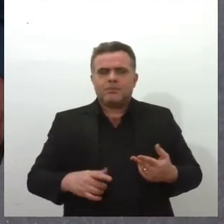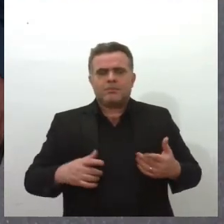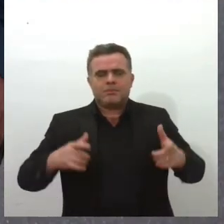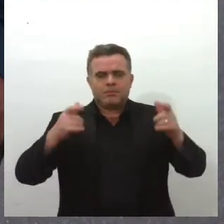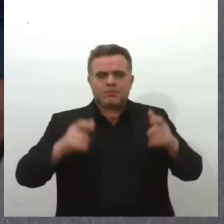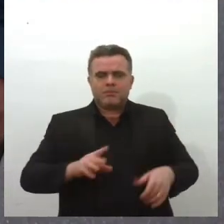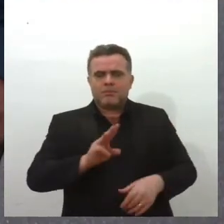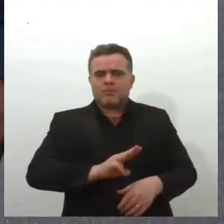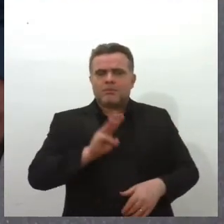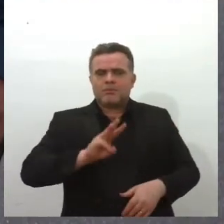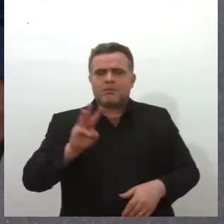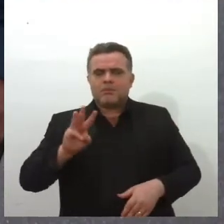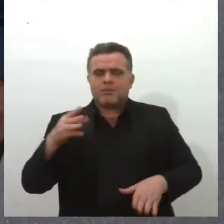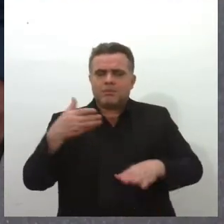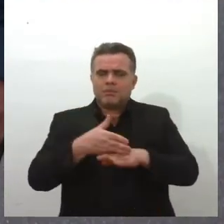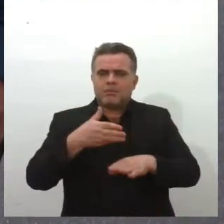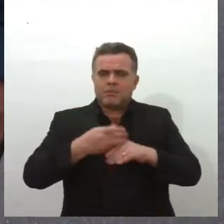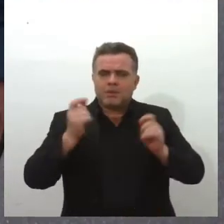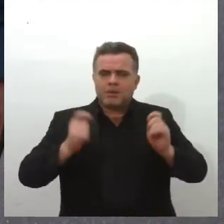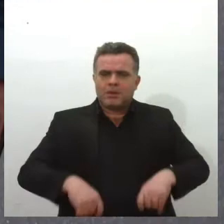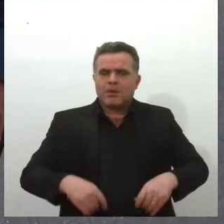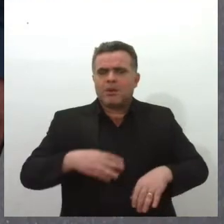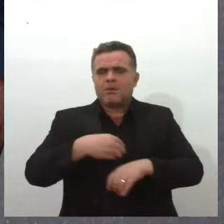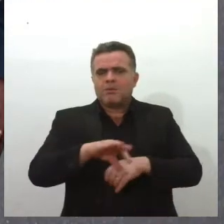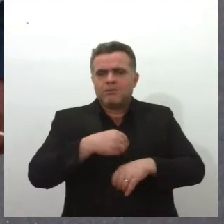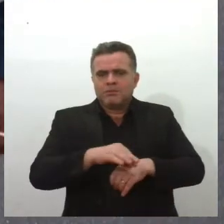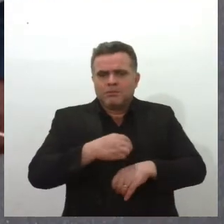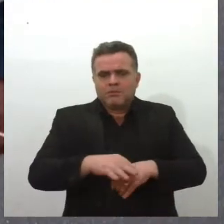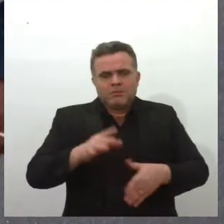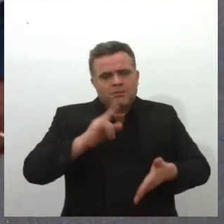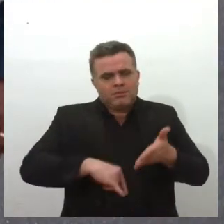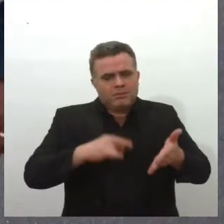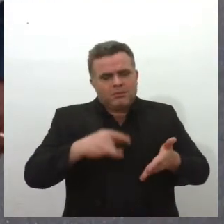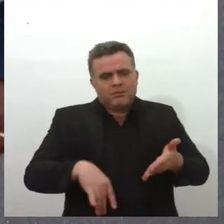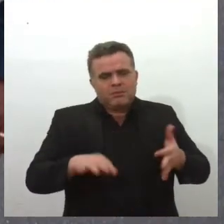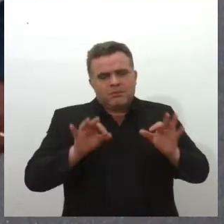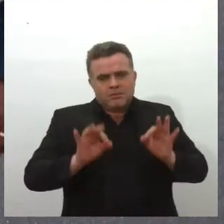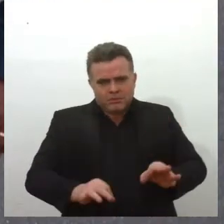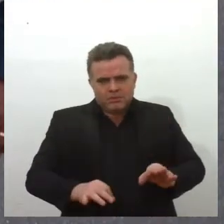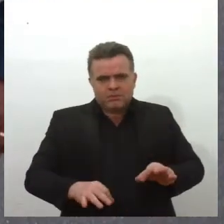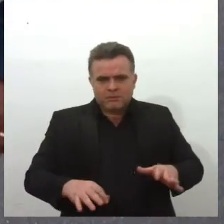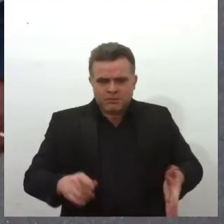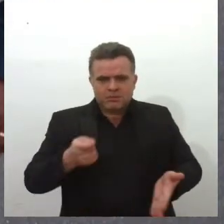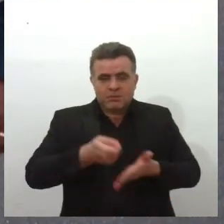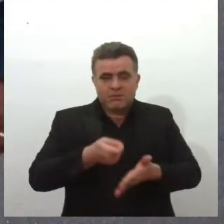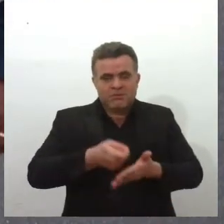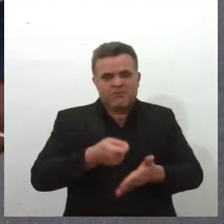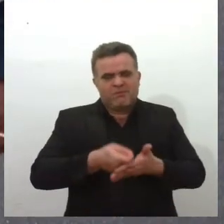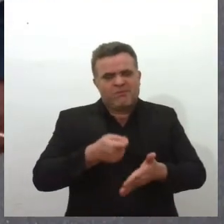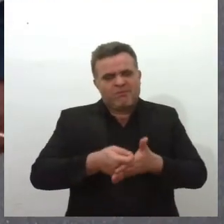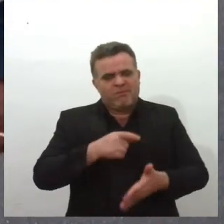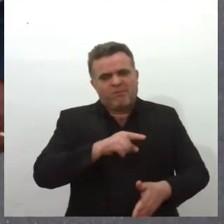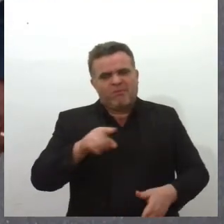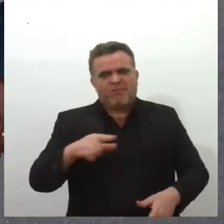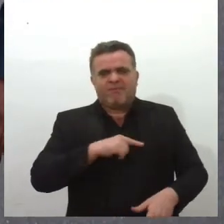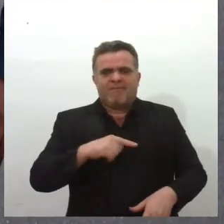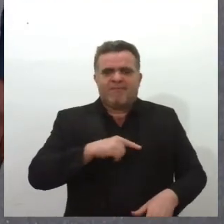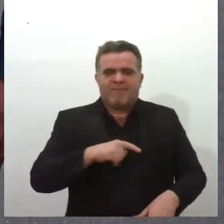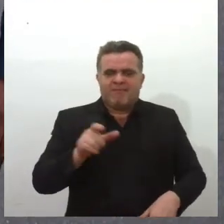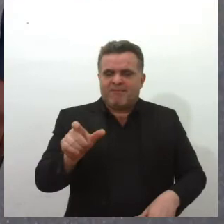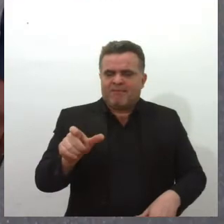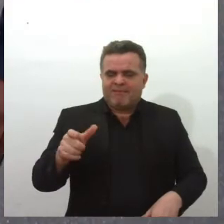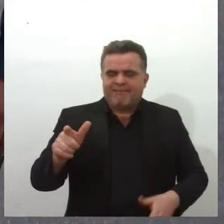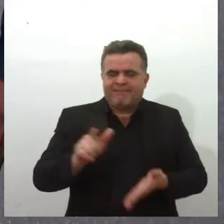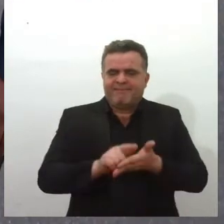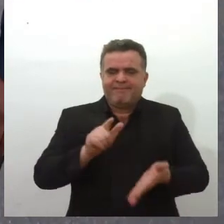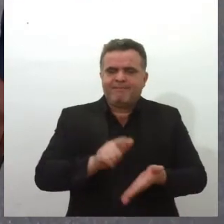que informa a documentação digital, mas é obrigado que o condutor tenha esse